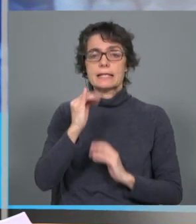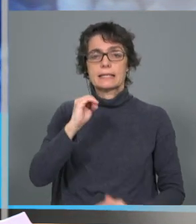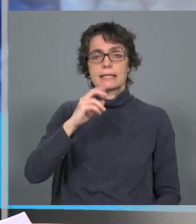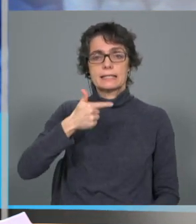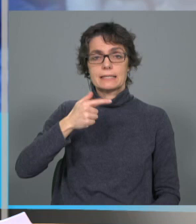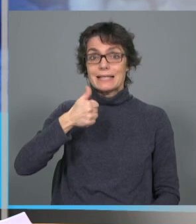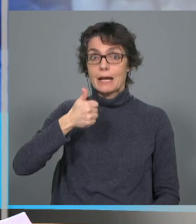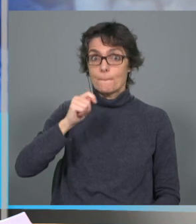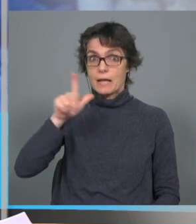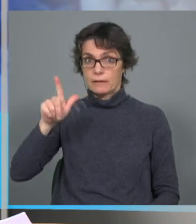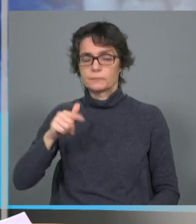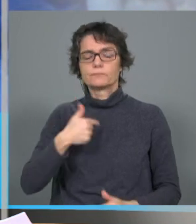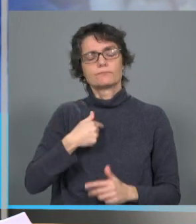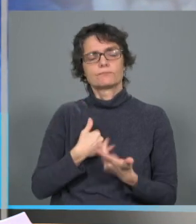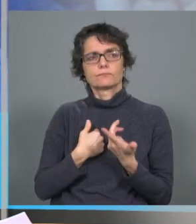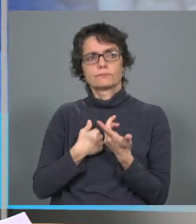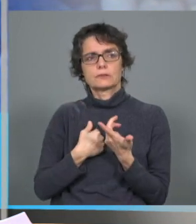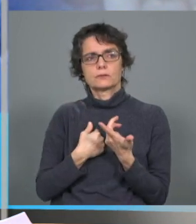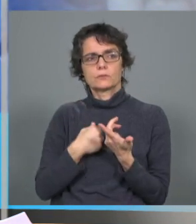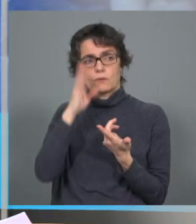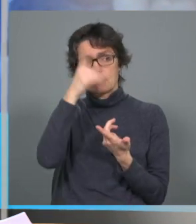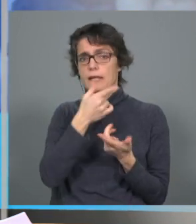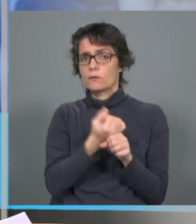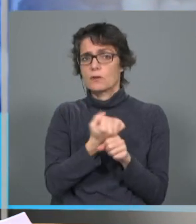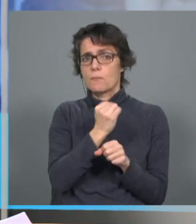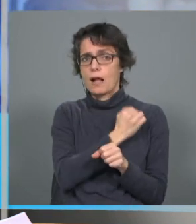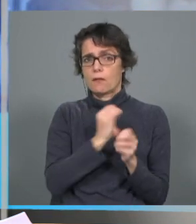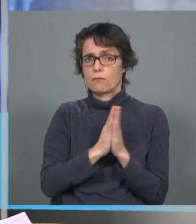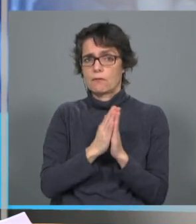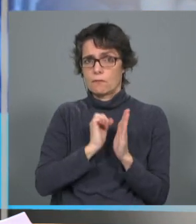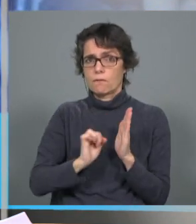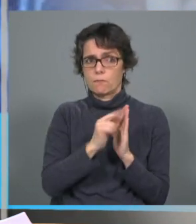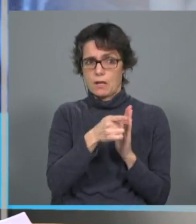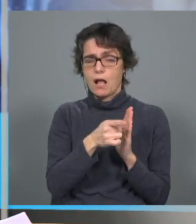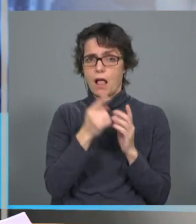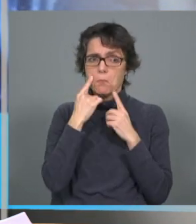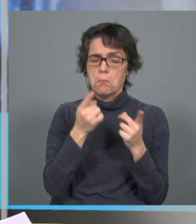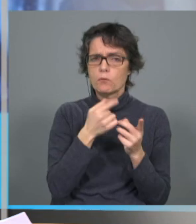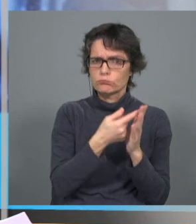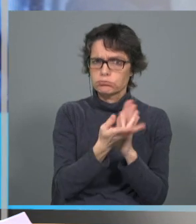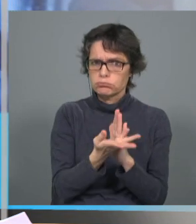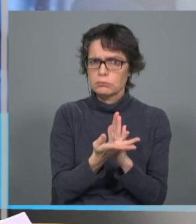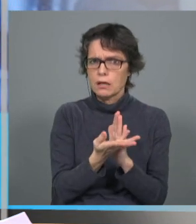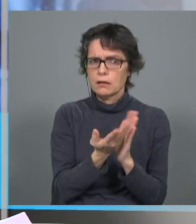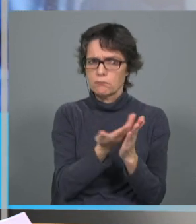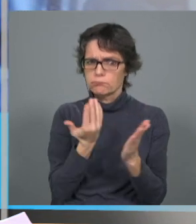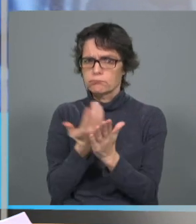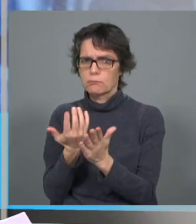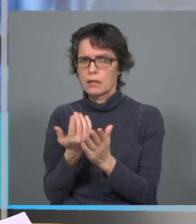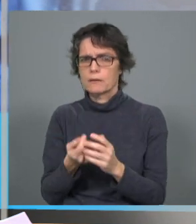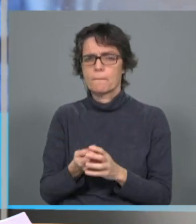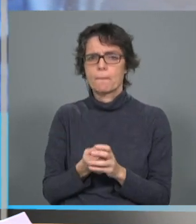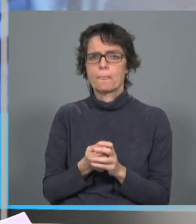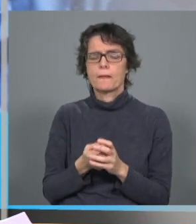vezes tomou iniciativas que tiveram muito impacto. Estou-me a lembrar da Ceia de Santa Isabel,